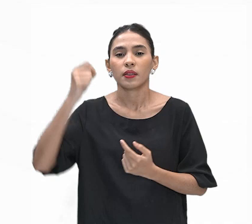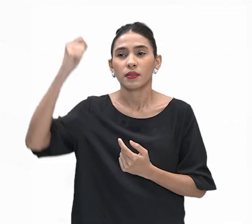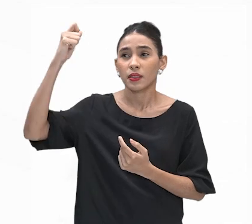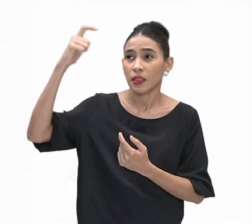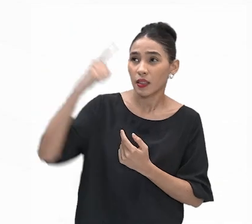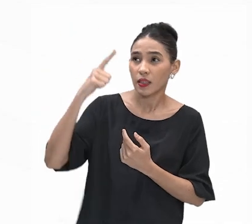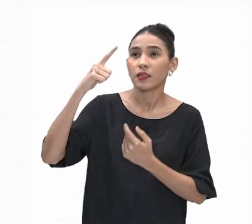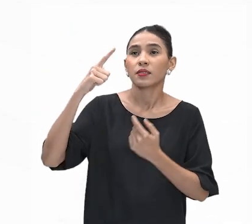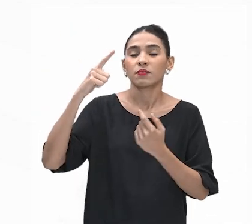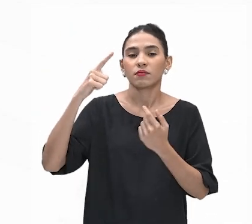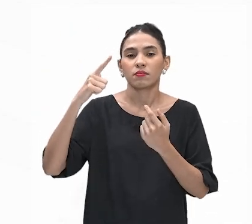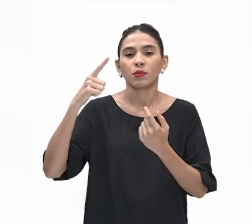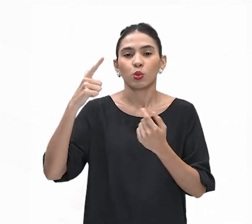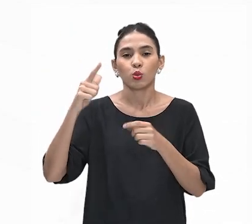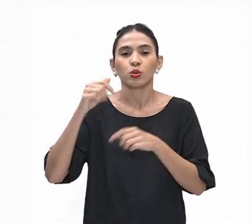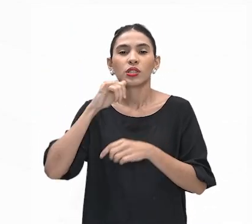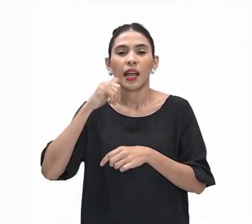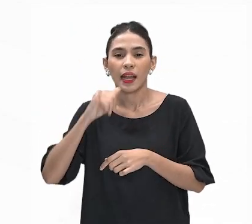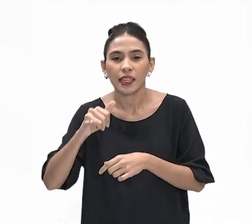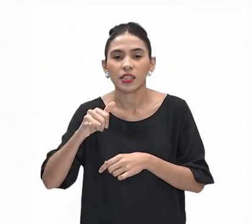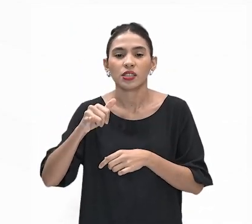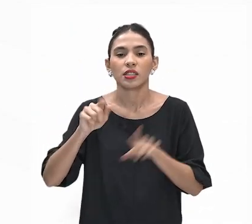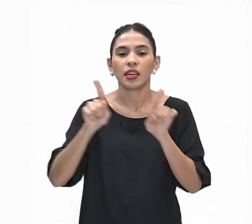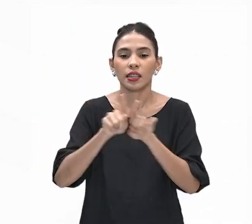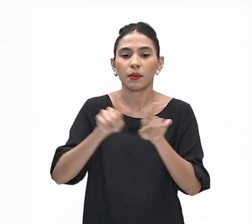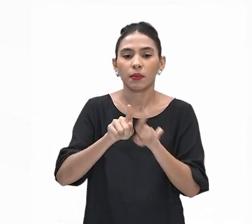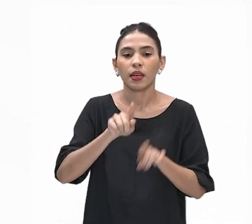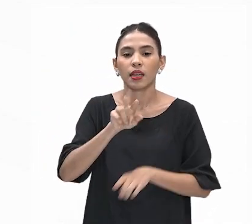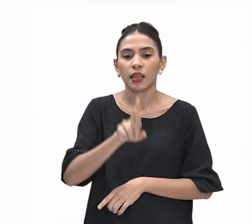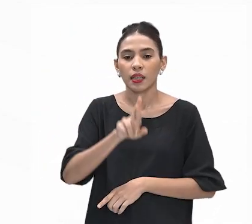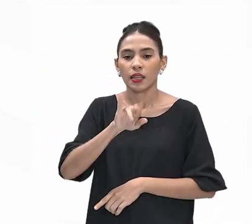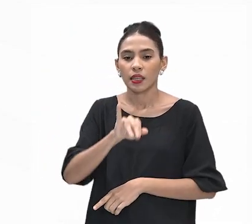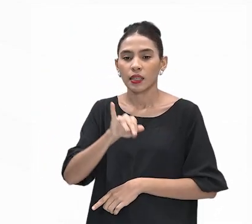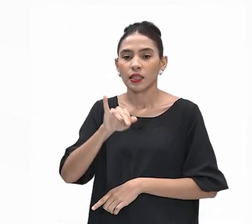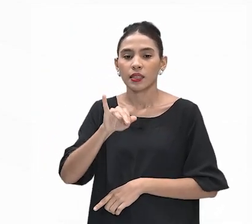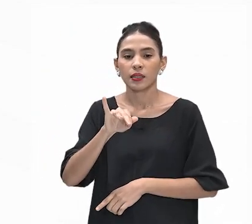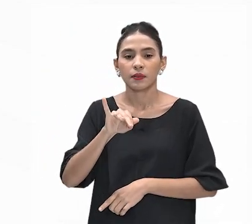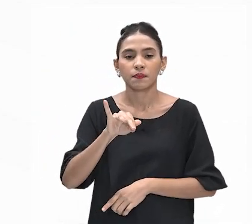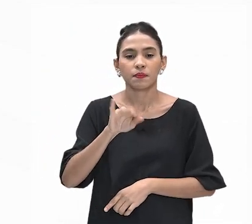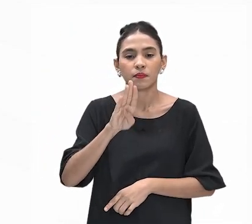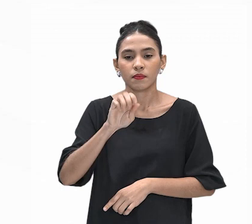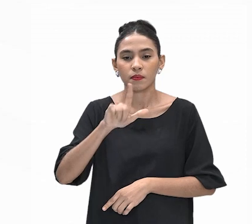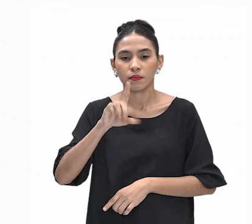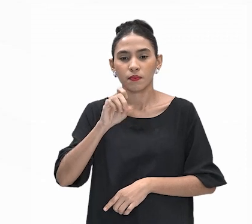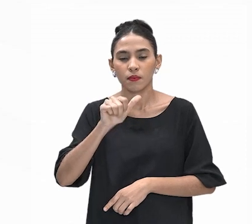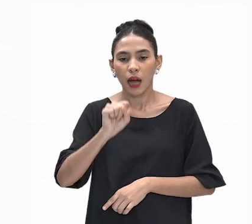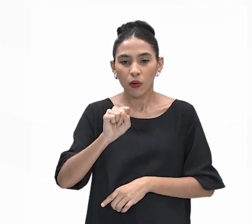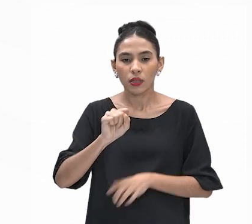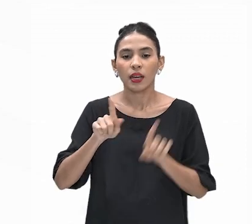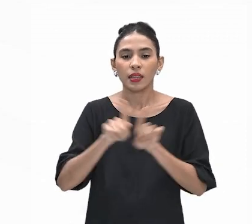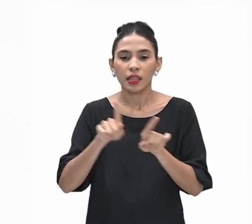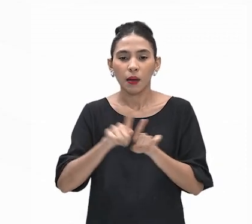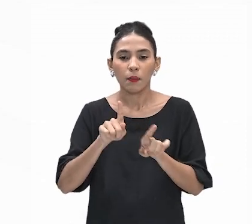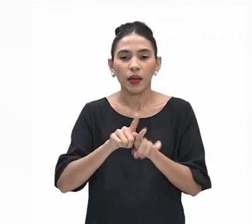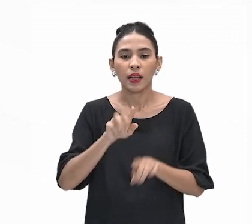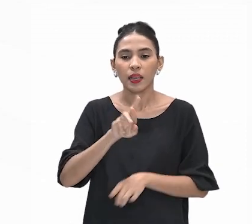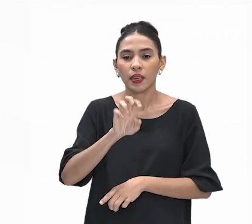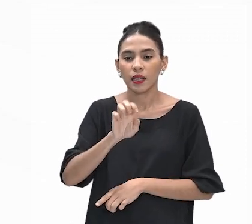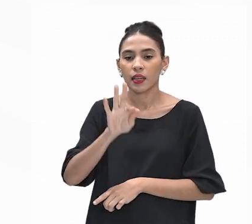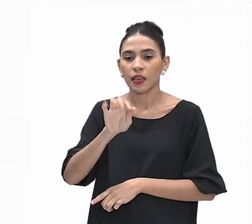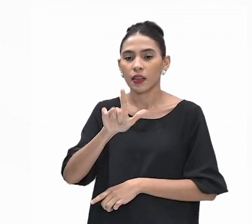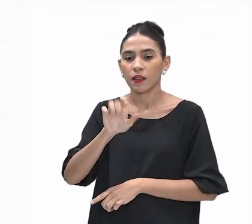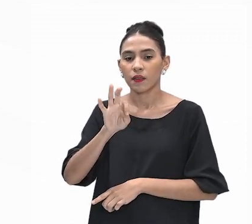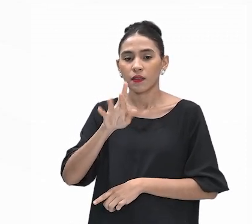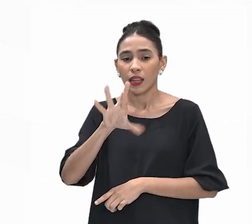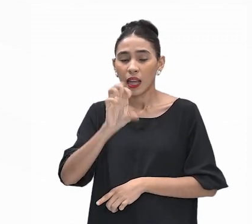refletores modernos e ribaltas com lâmpadas incandescentes. Vocês sabem o que é isso?